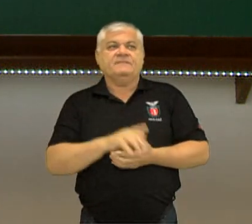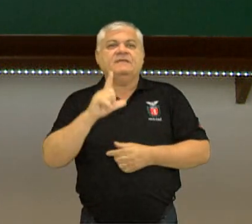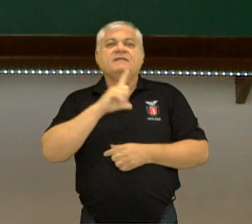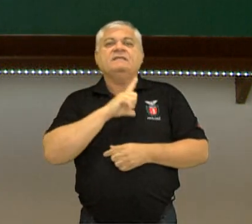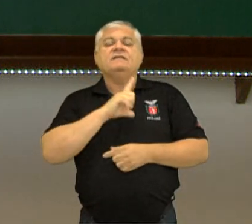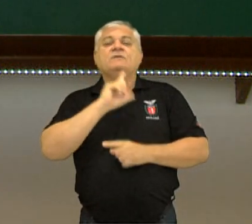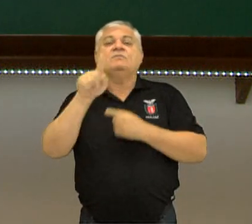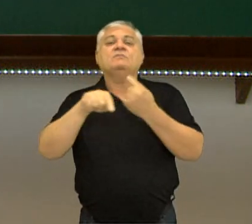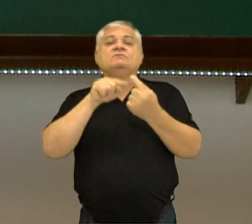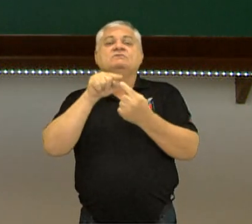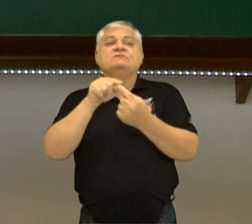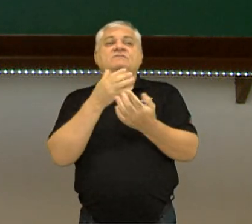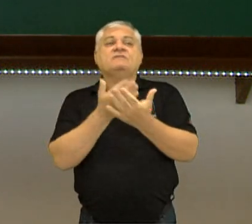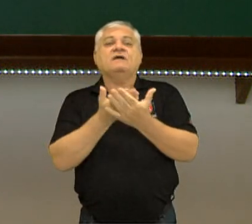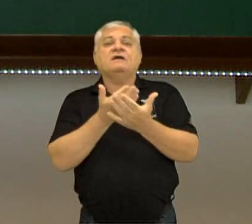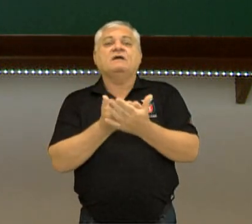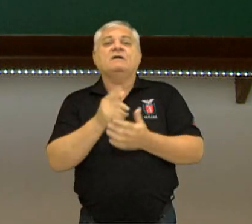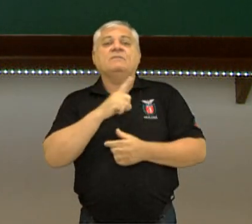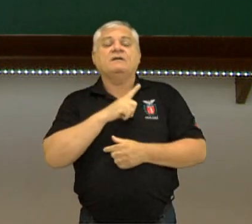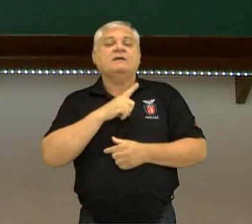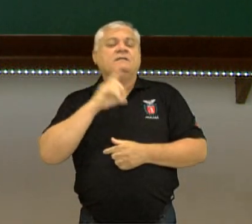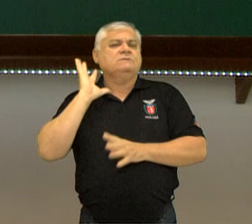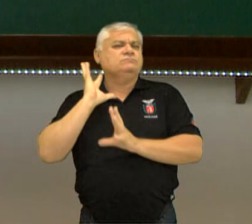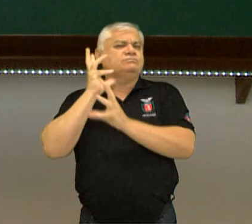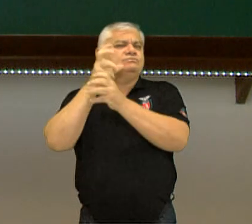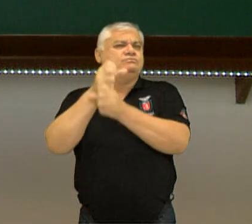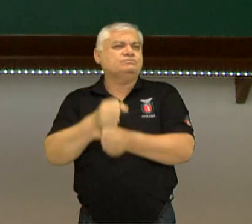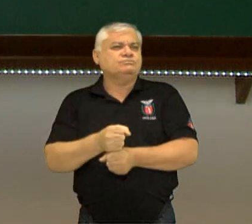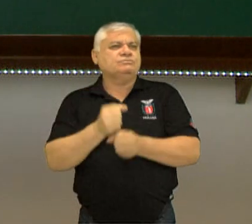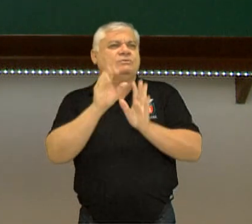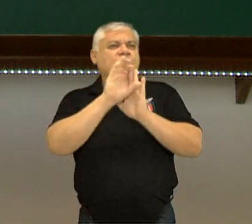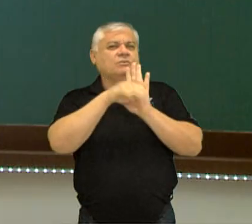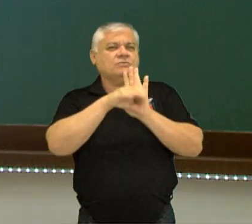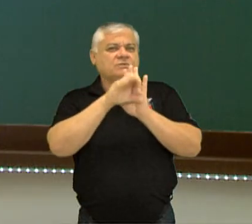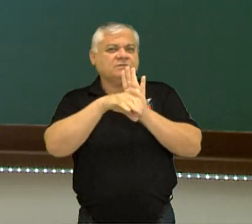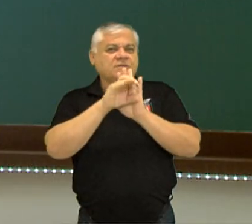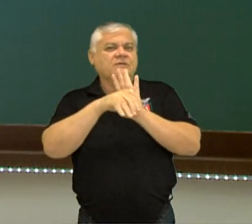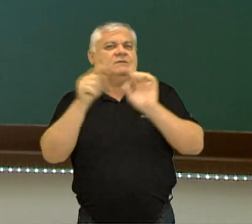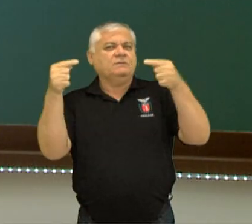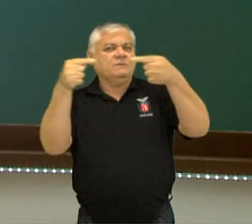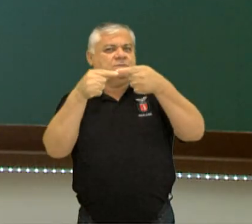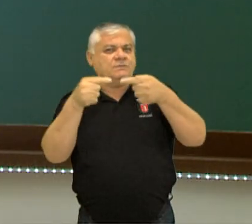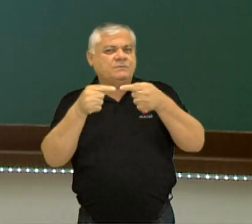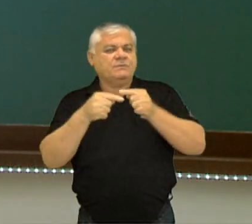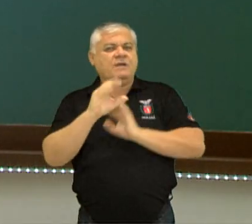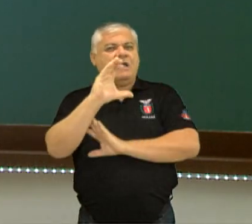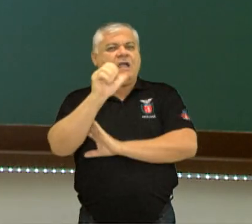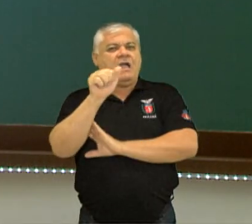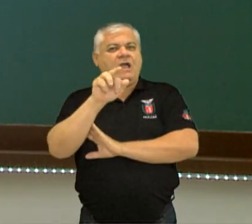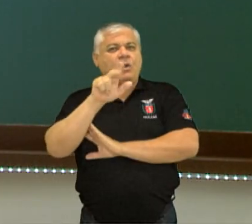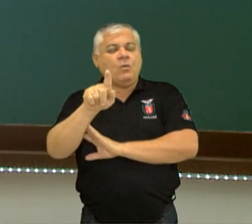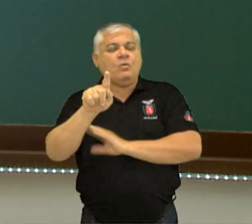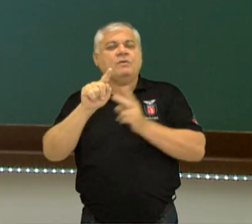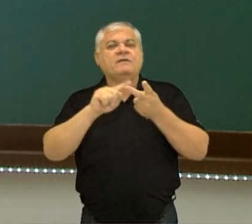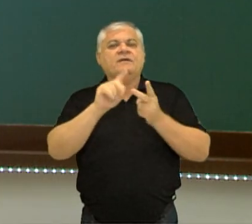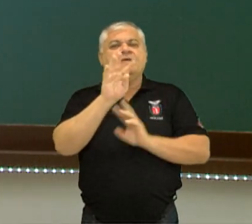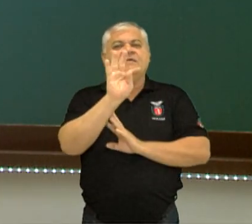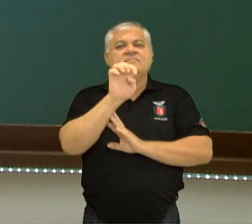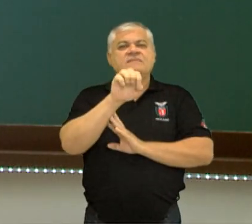como objetivo nessa aula retomar os conceitos relacionados ao calor, relacionado à